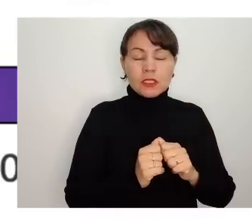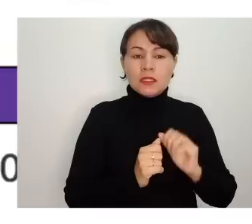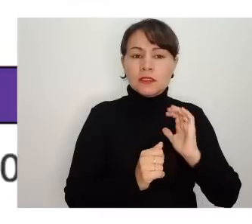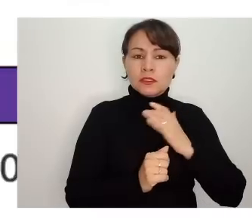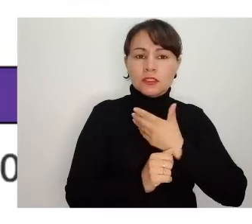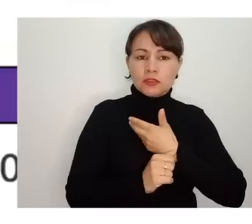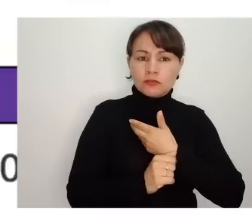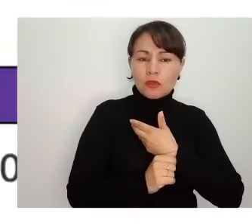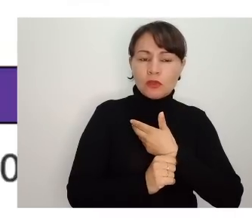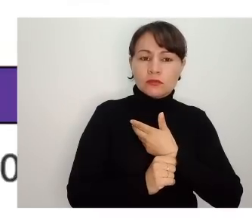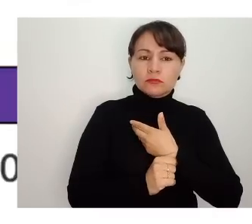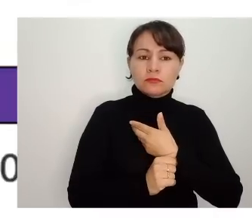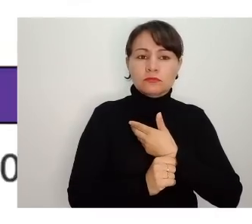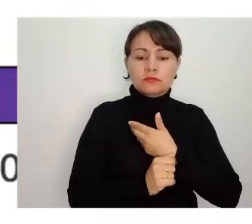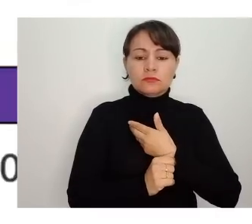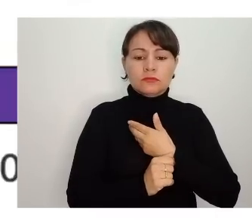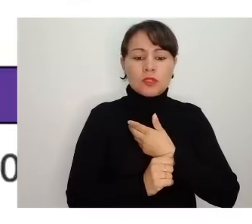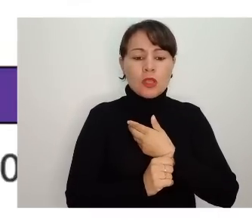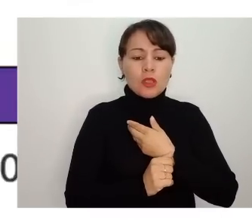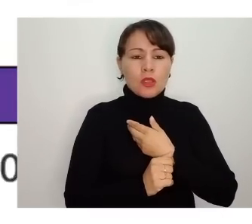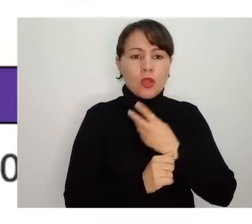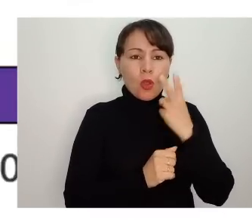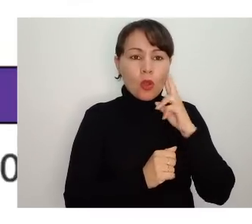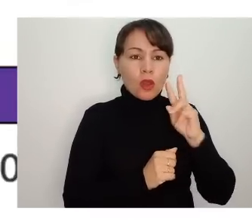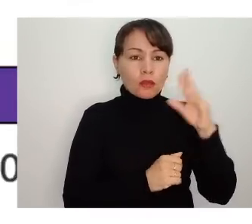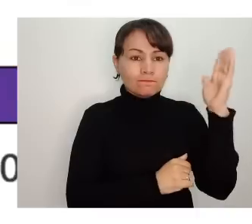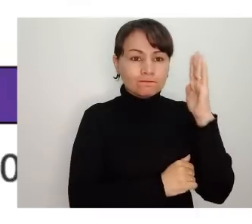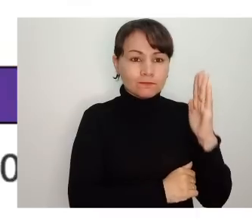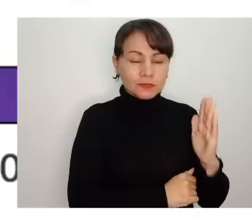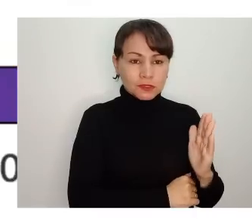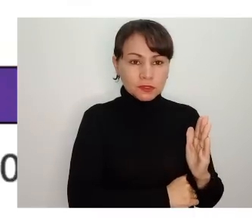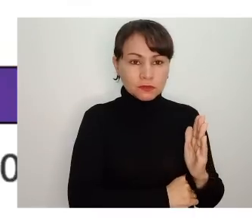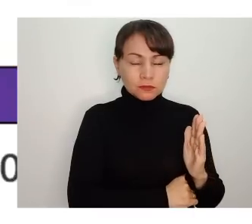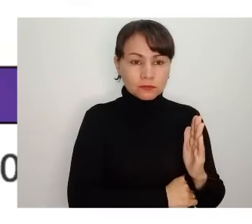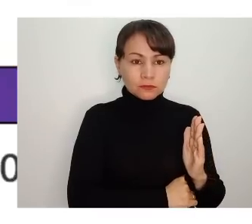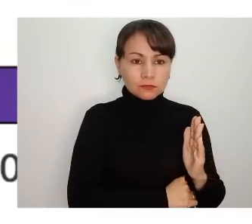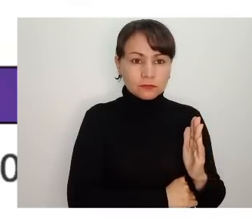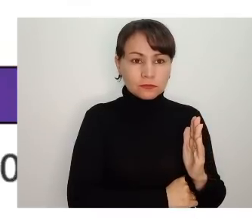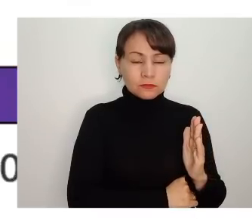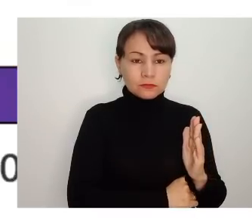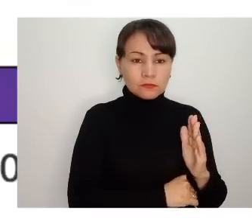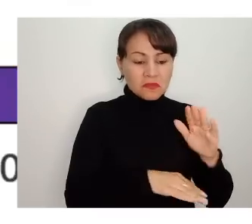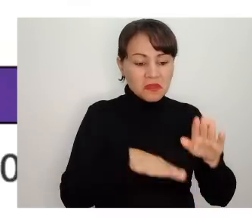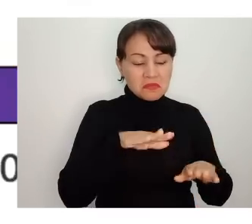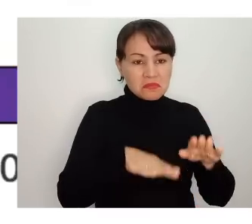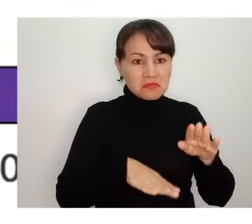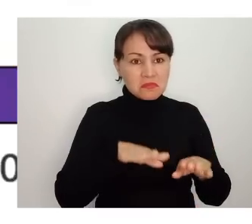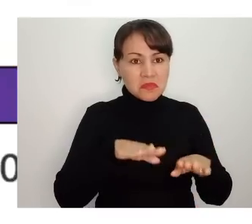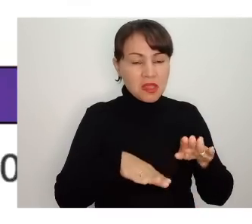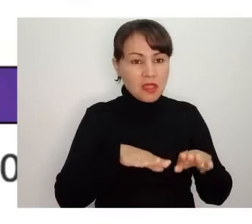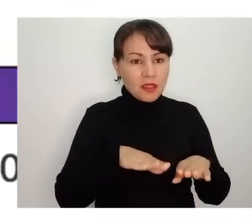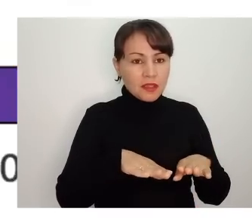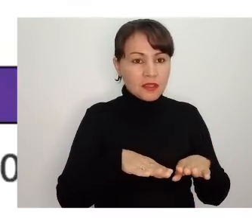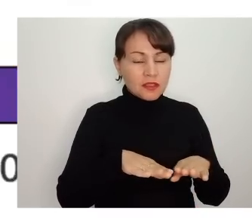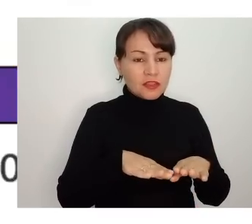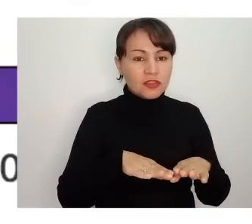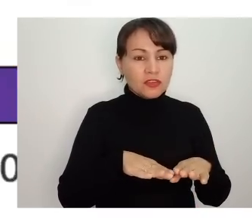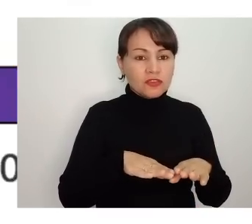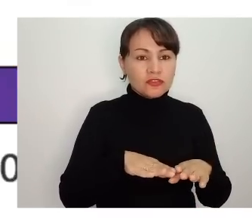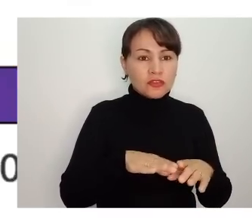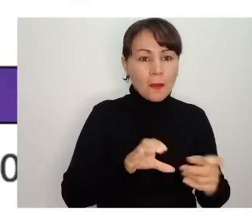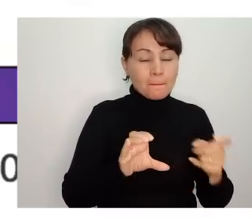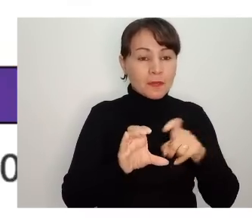Se nós pegarmos exclusivamente o Brasil, a média, o coeficiente